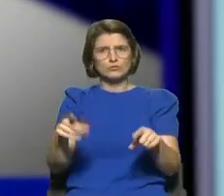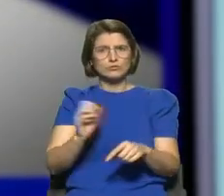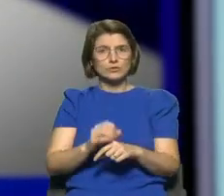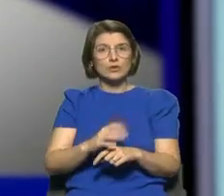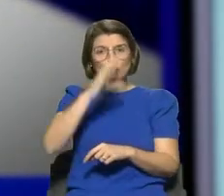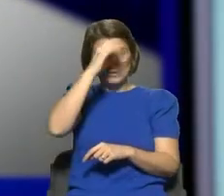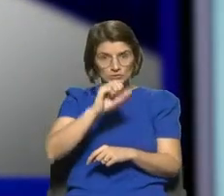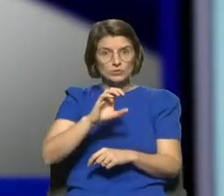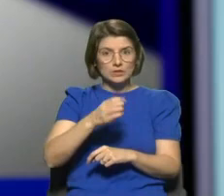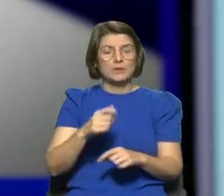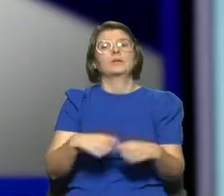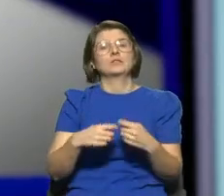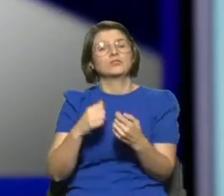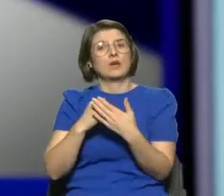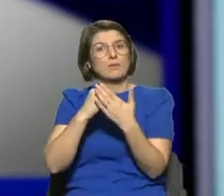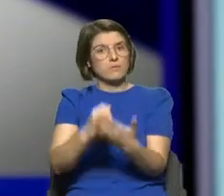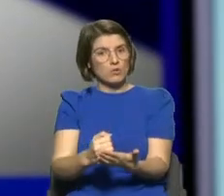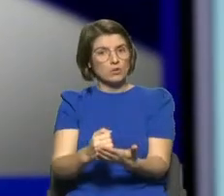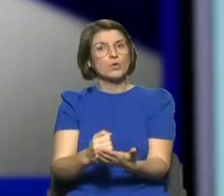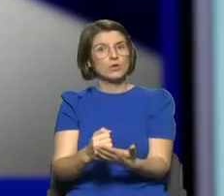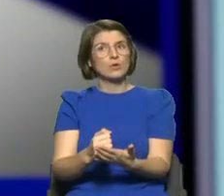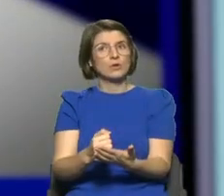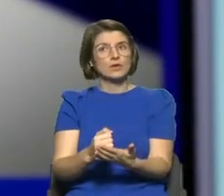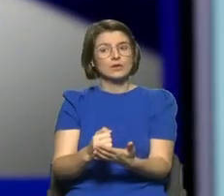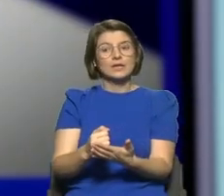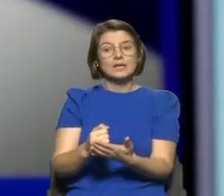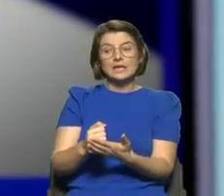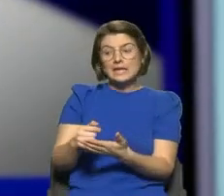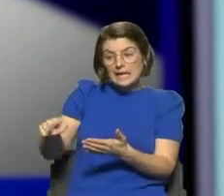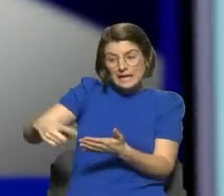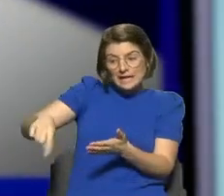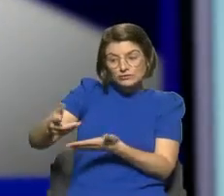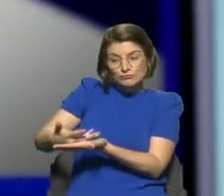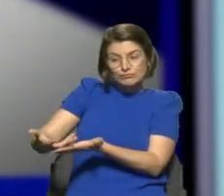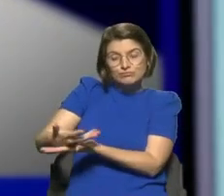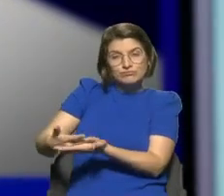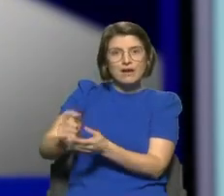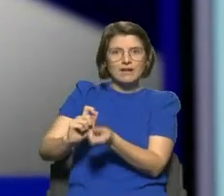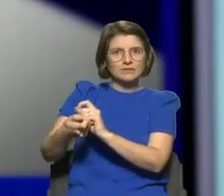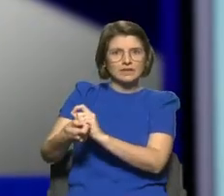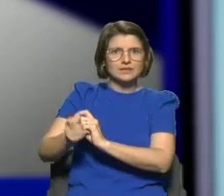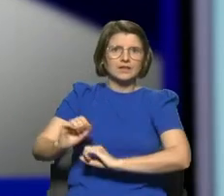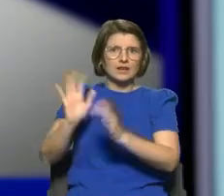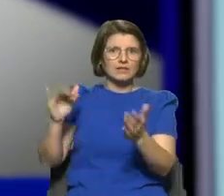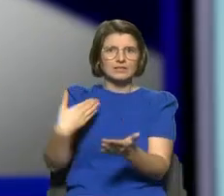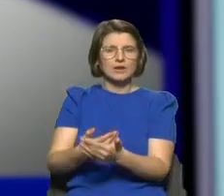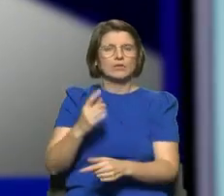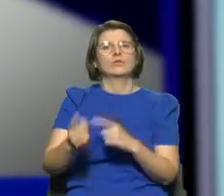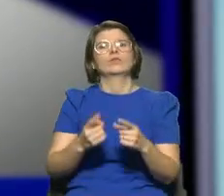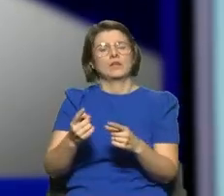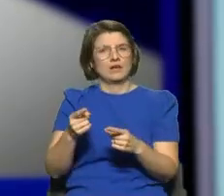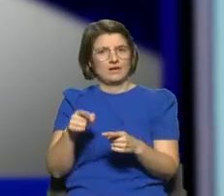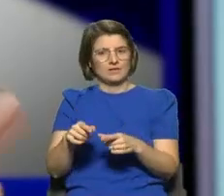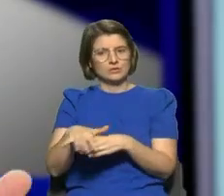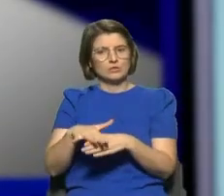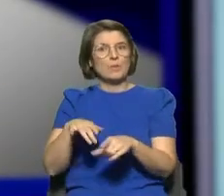os partidos que o suportam é que alteraram a forma como relacionavam entre si e isso teve uma consequência Clara que foi a degradação